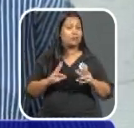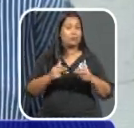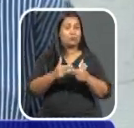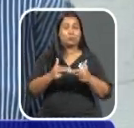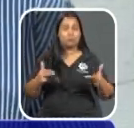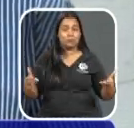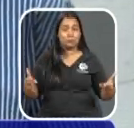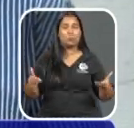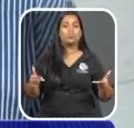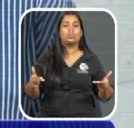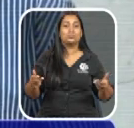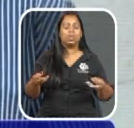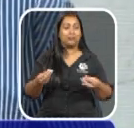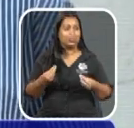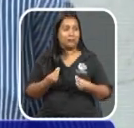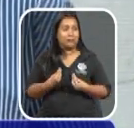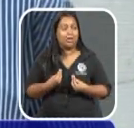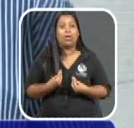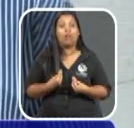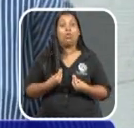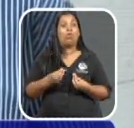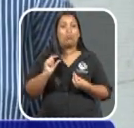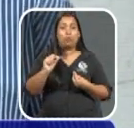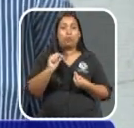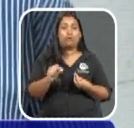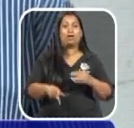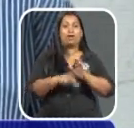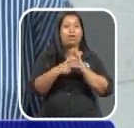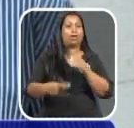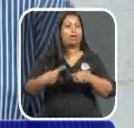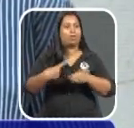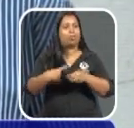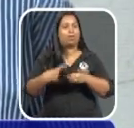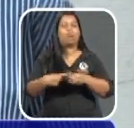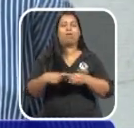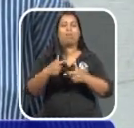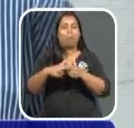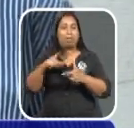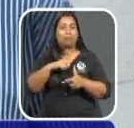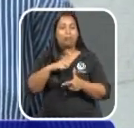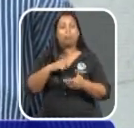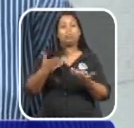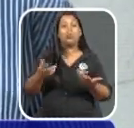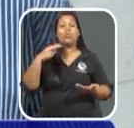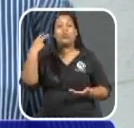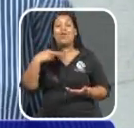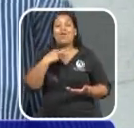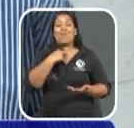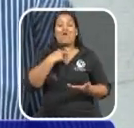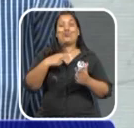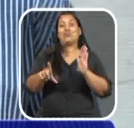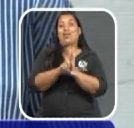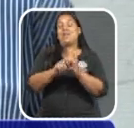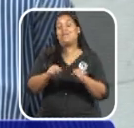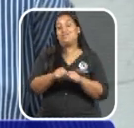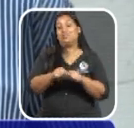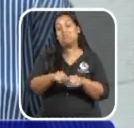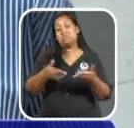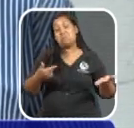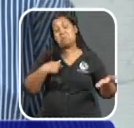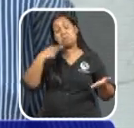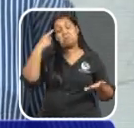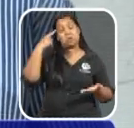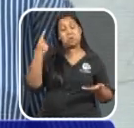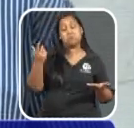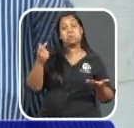que traga um impacto econômico ao município, o vereador é vedado de fazer leis, né? Então, eu acredito que o Tribunal de Justiça,